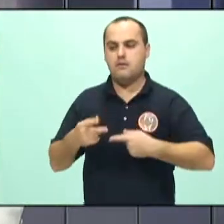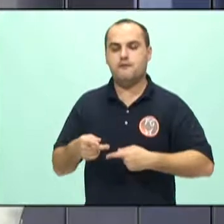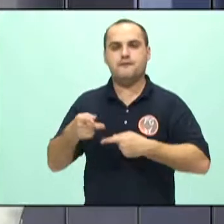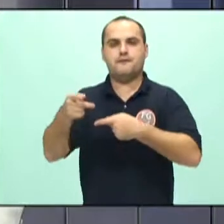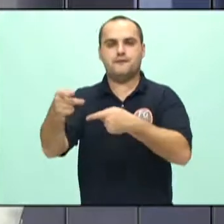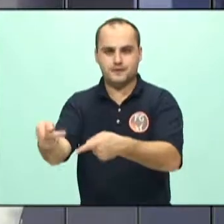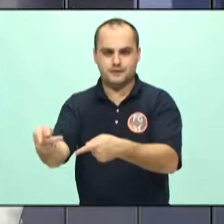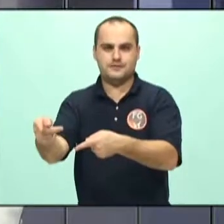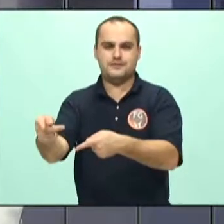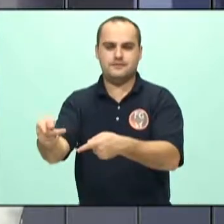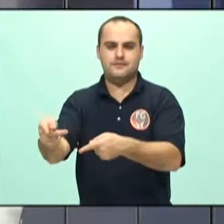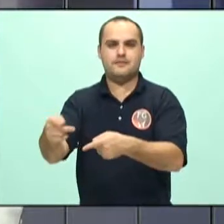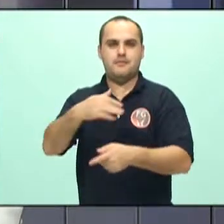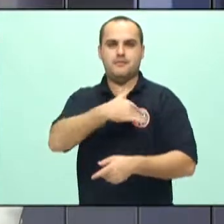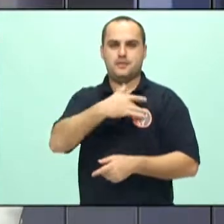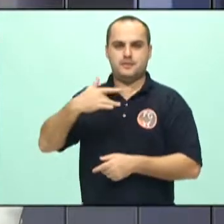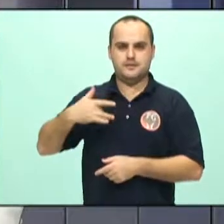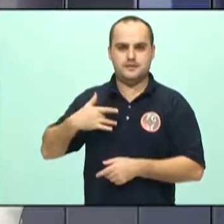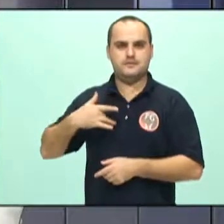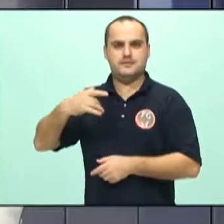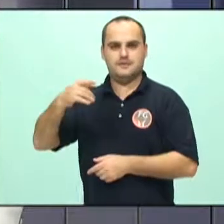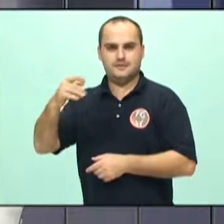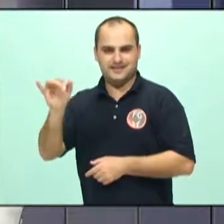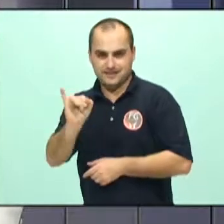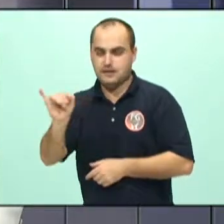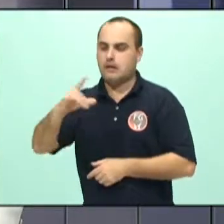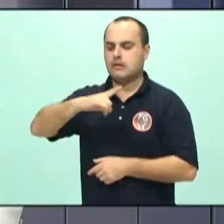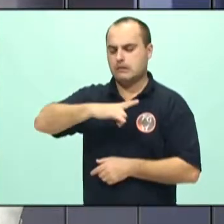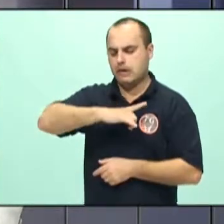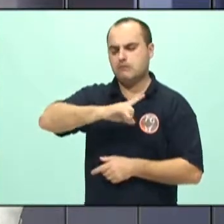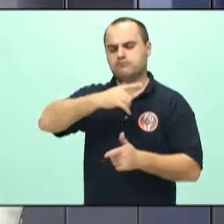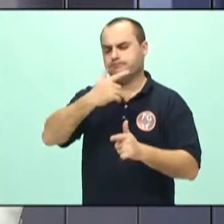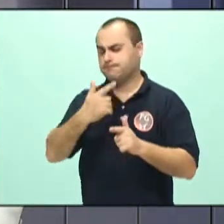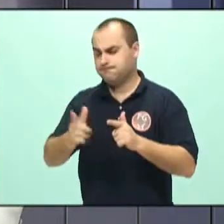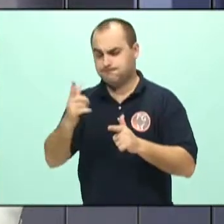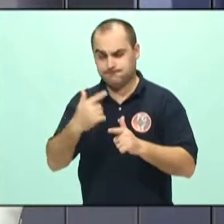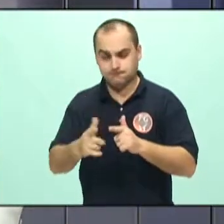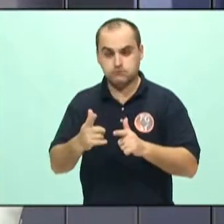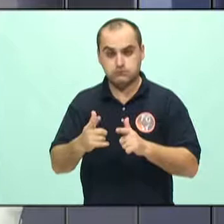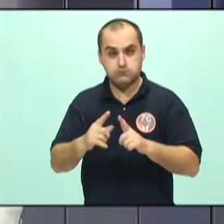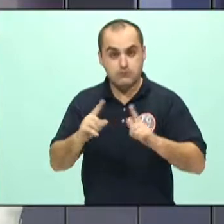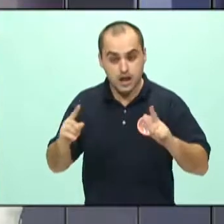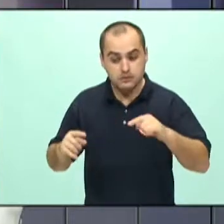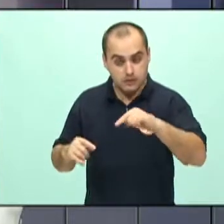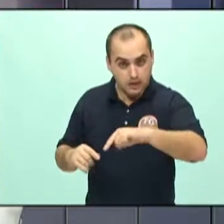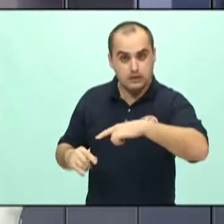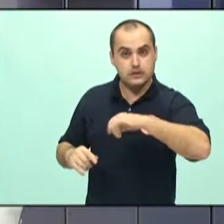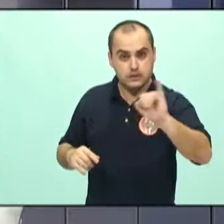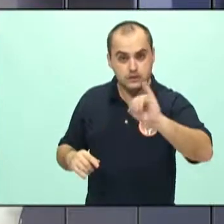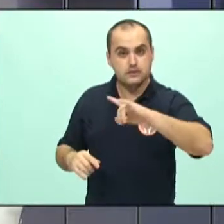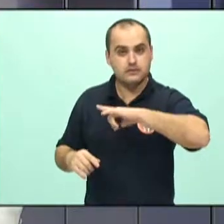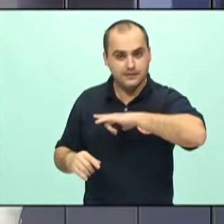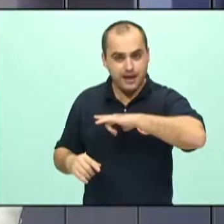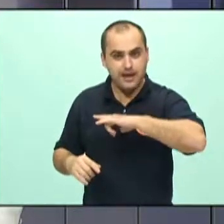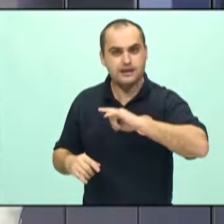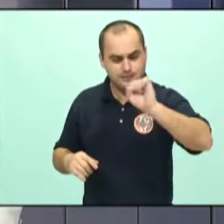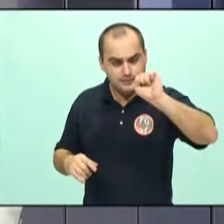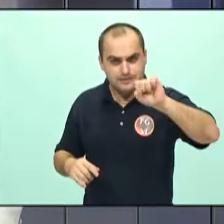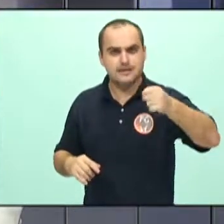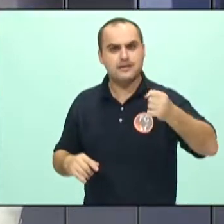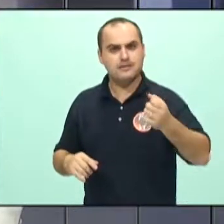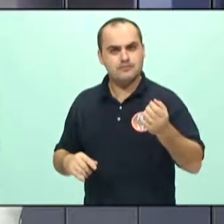visitando os postos de saúde aqui em Itajaí, que existem muitos problemas e que nós temos condições sim de resolver, porque nós somos um município que tem uma